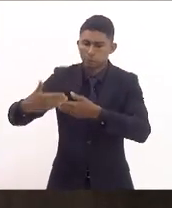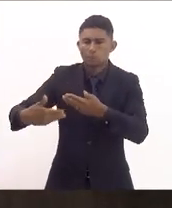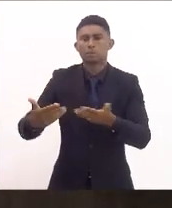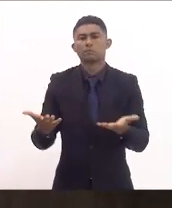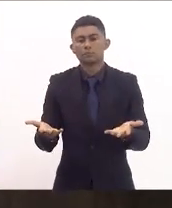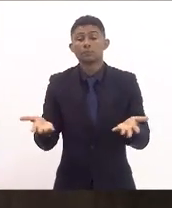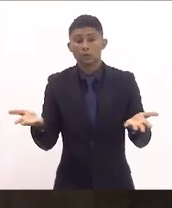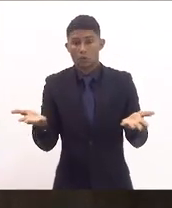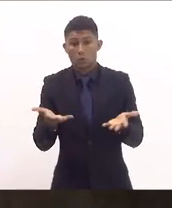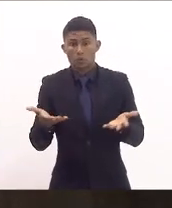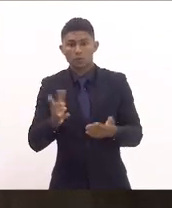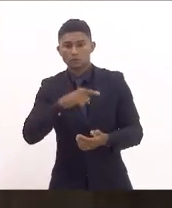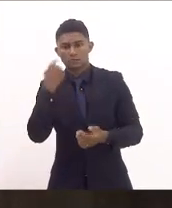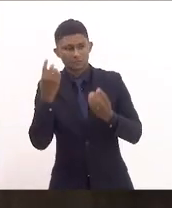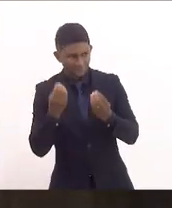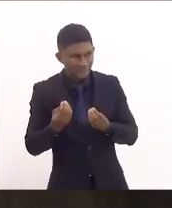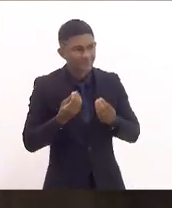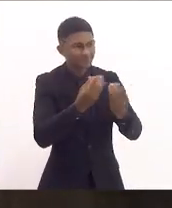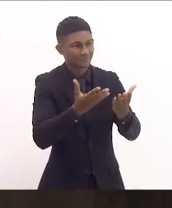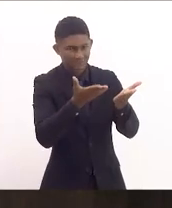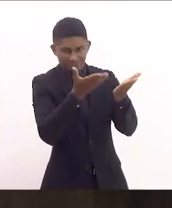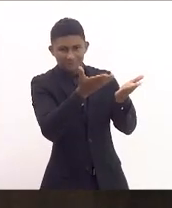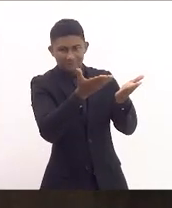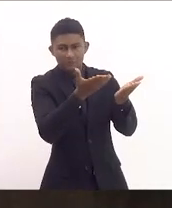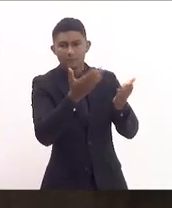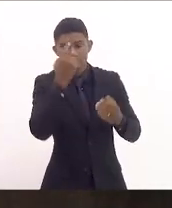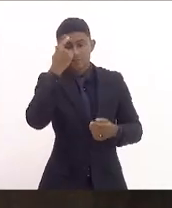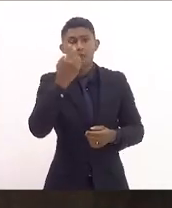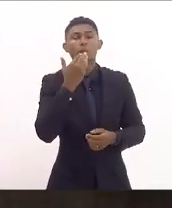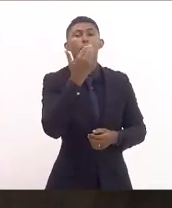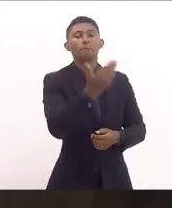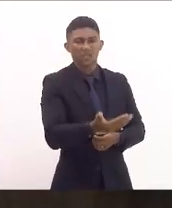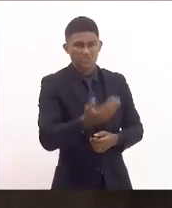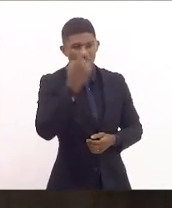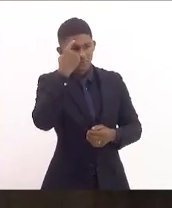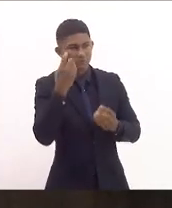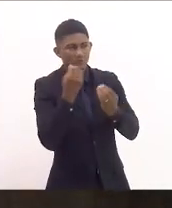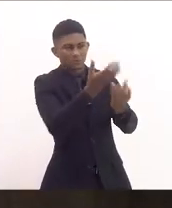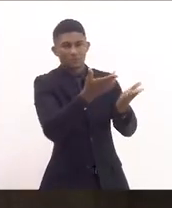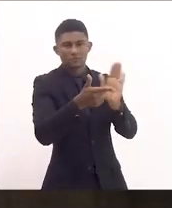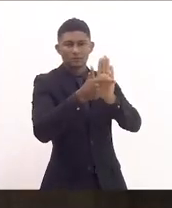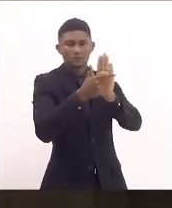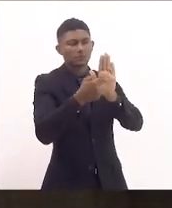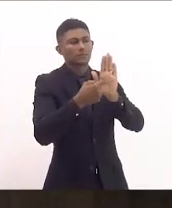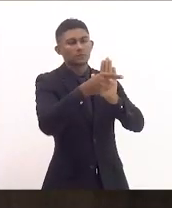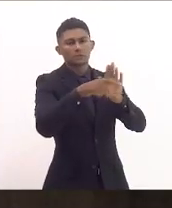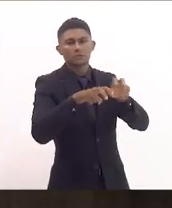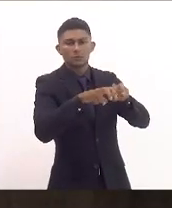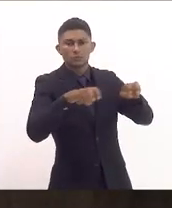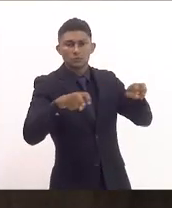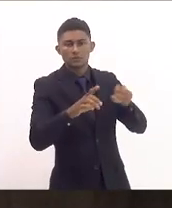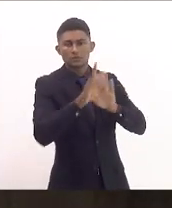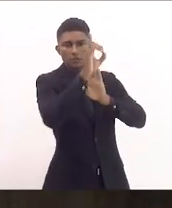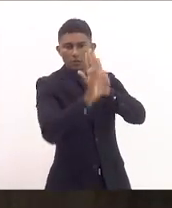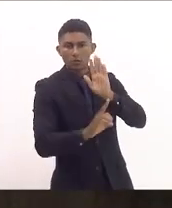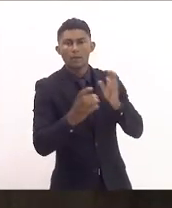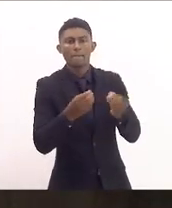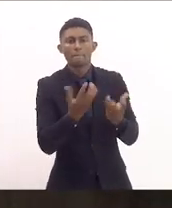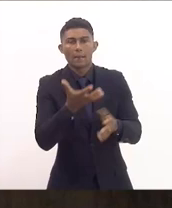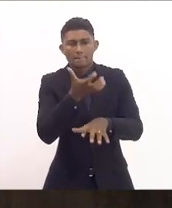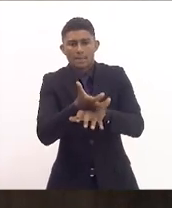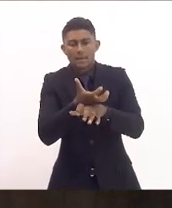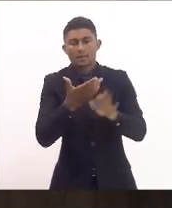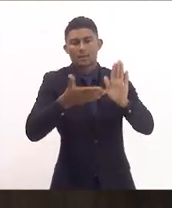nós entregamos para o senhor um requerimento né requerendo a mesa diretora que a gente estraga a matéria para pauta